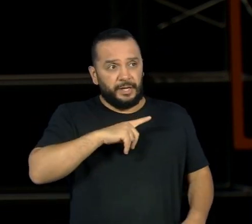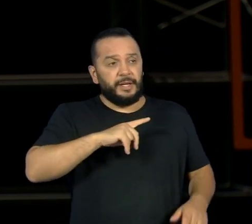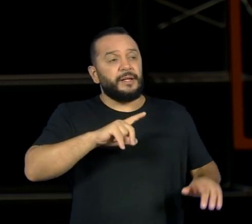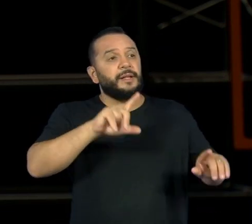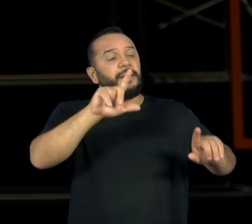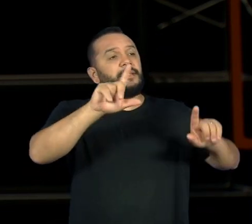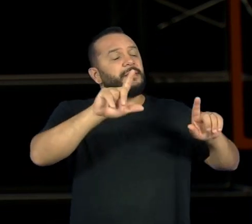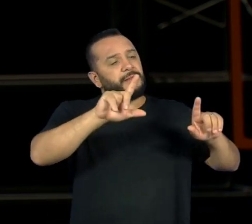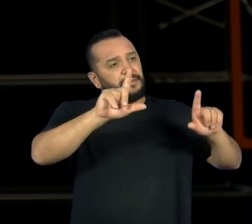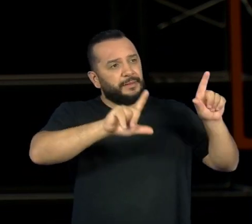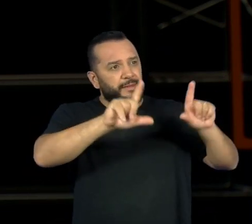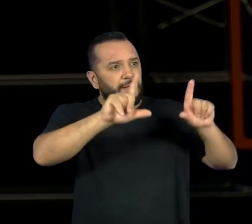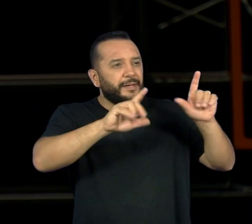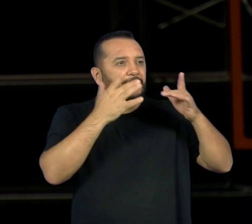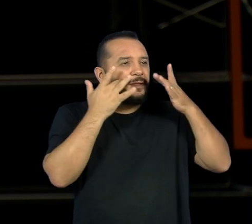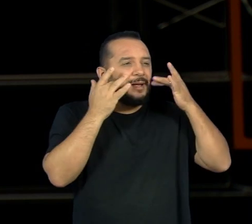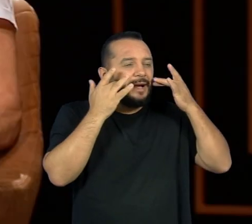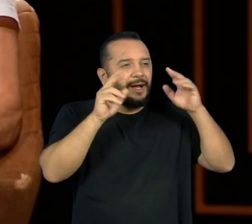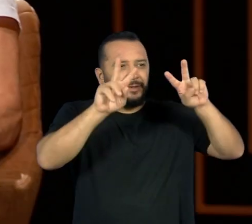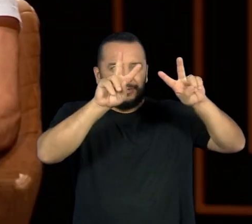fazer, a aranha.